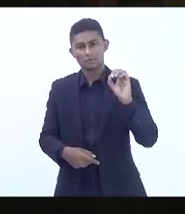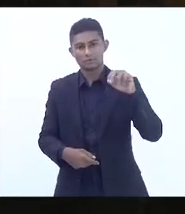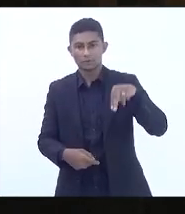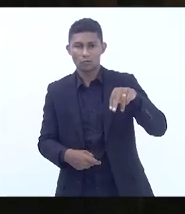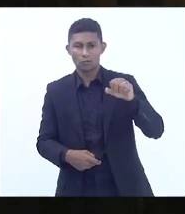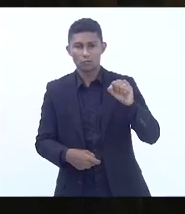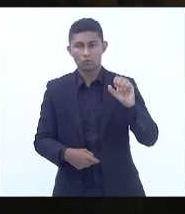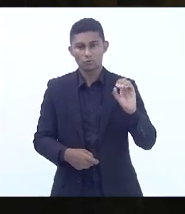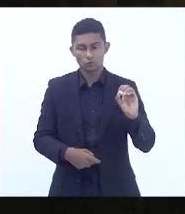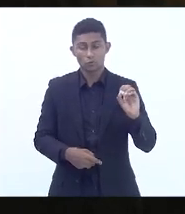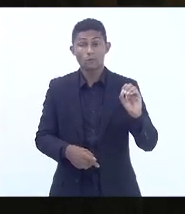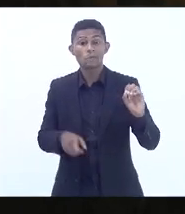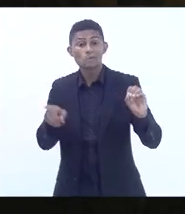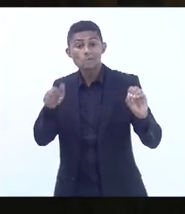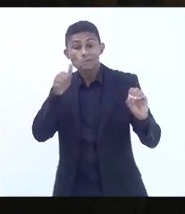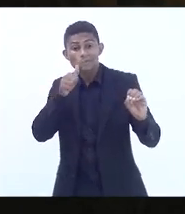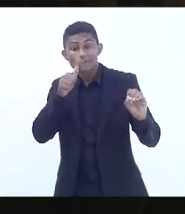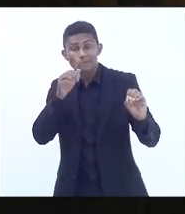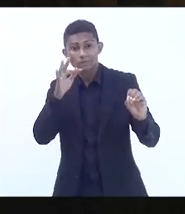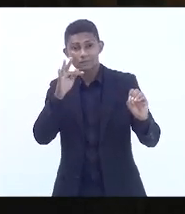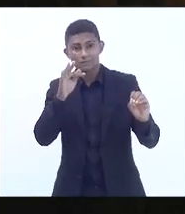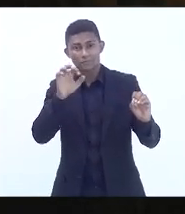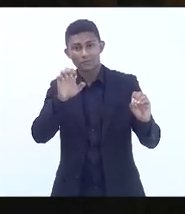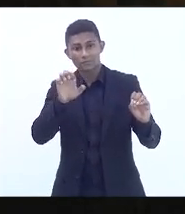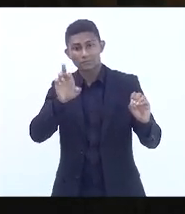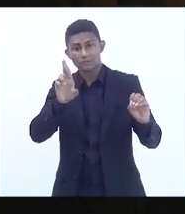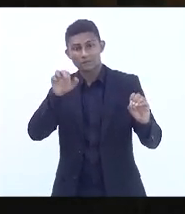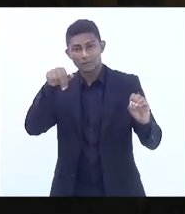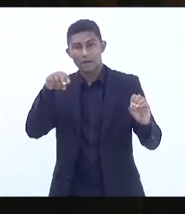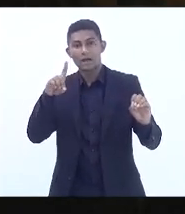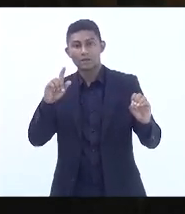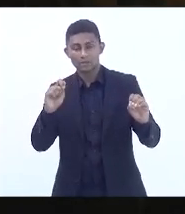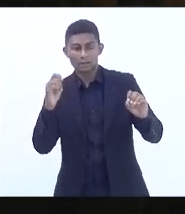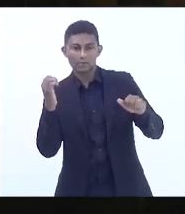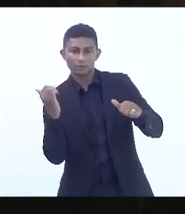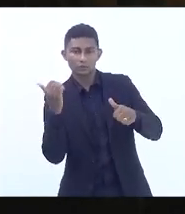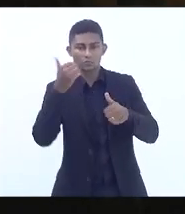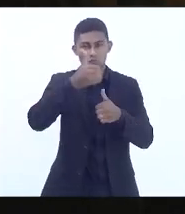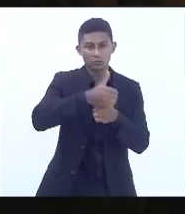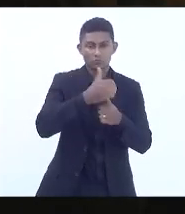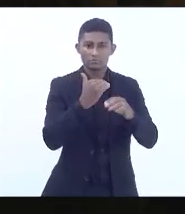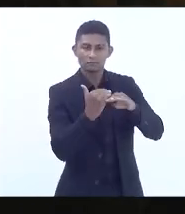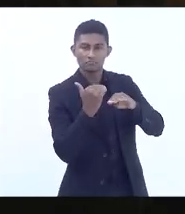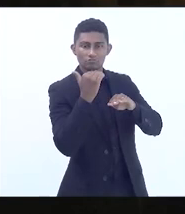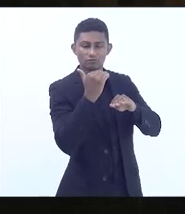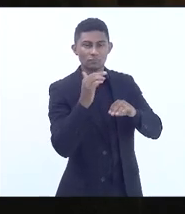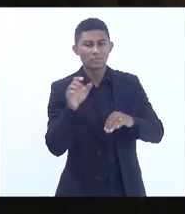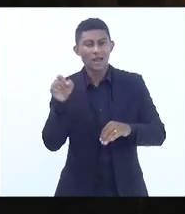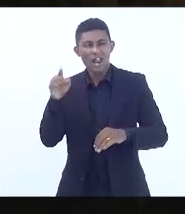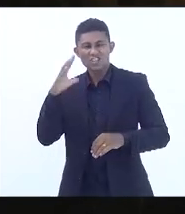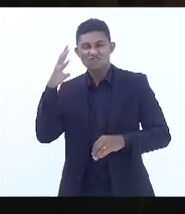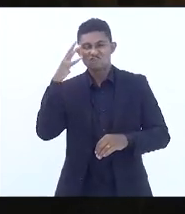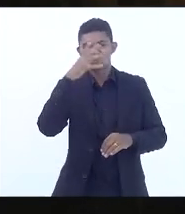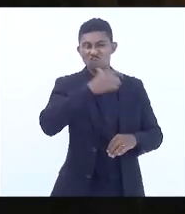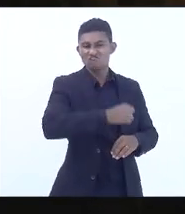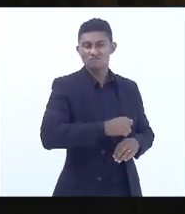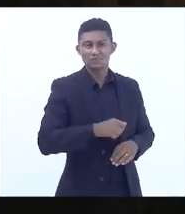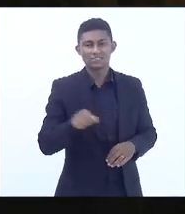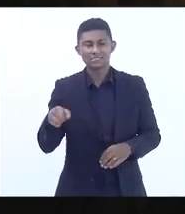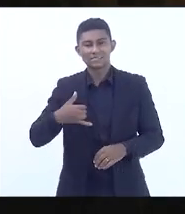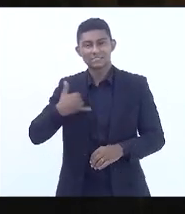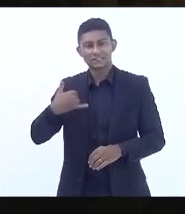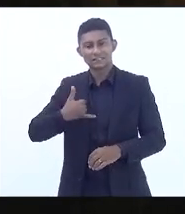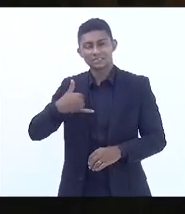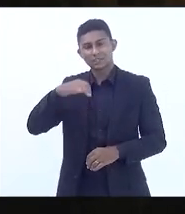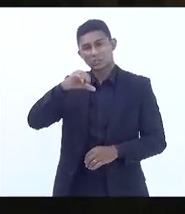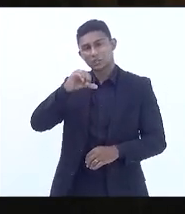Franco. Fernanda chegou linda e vibrante no seu fardão aos 98 anos.